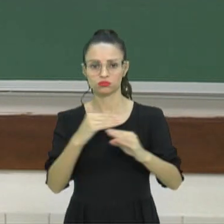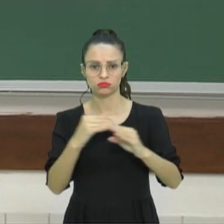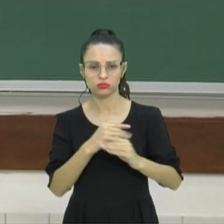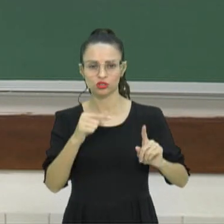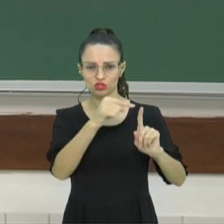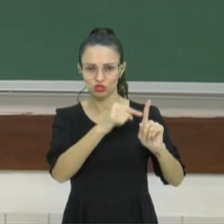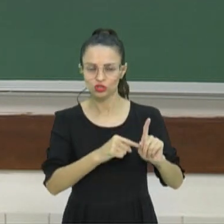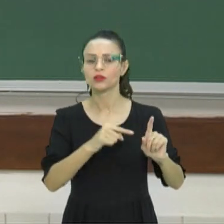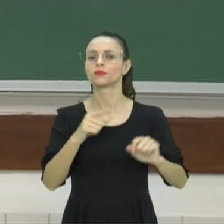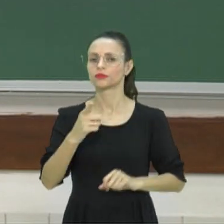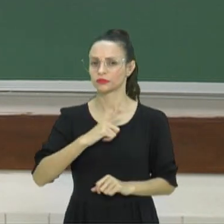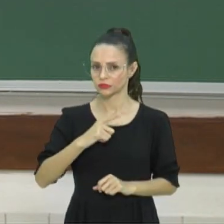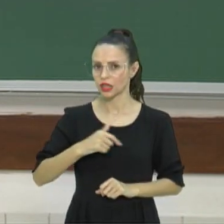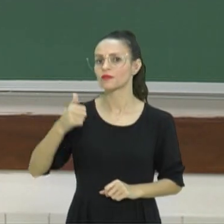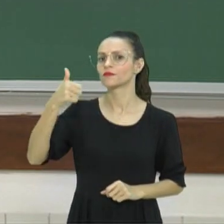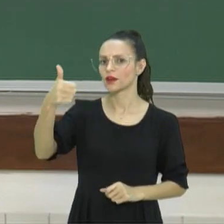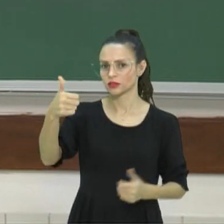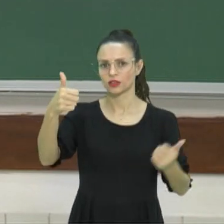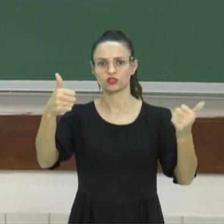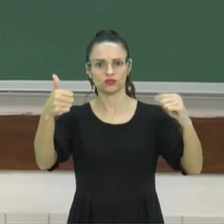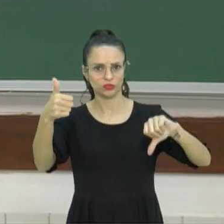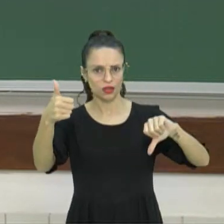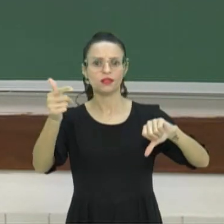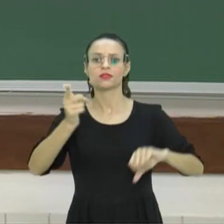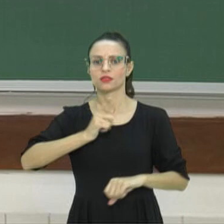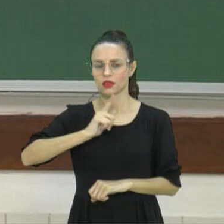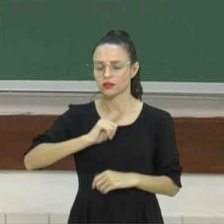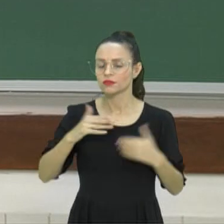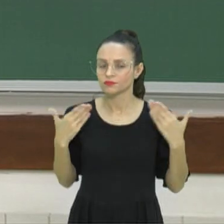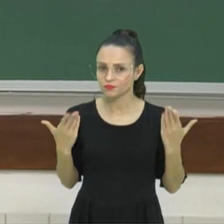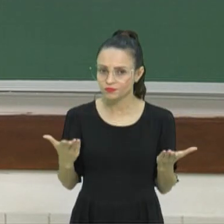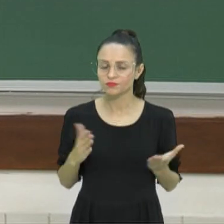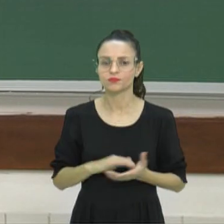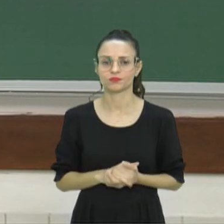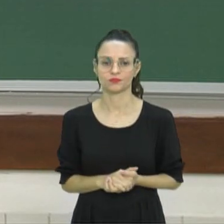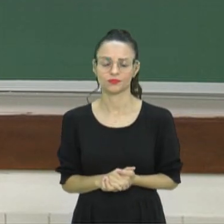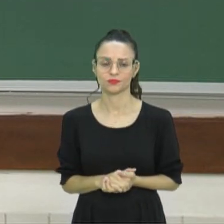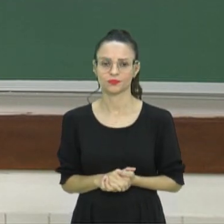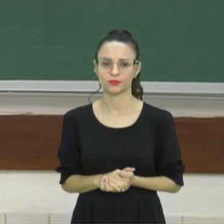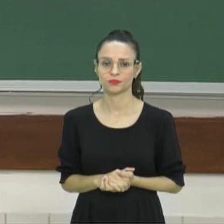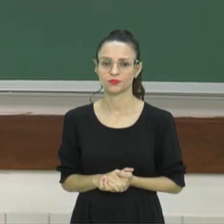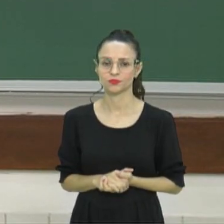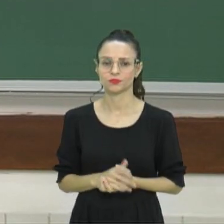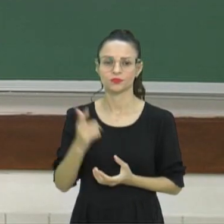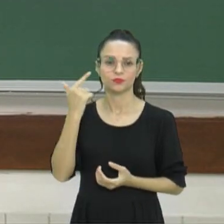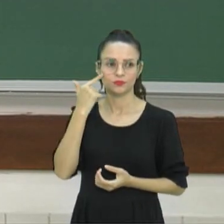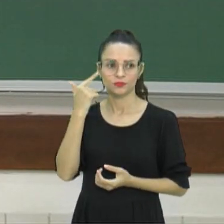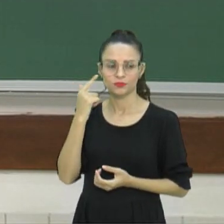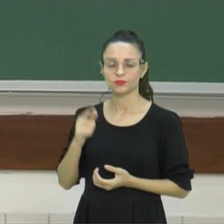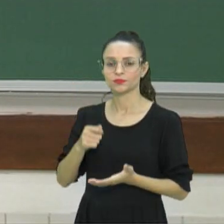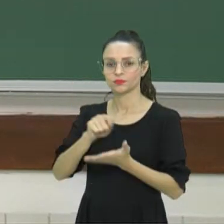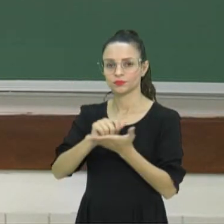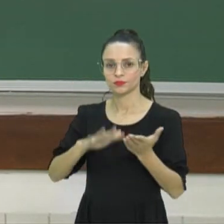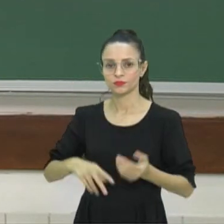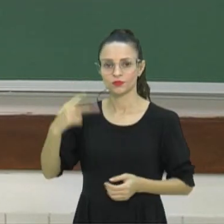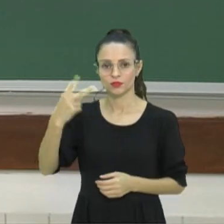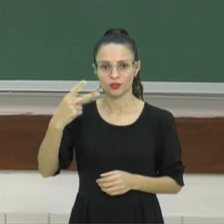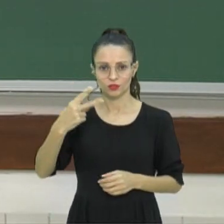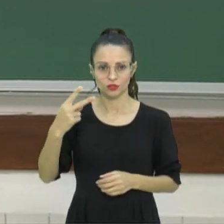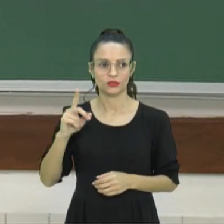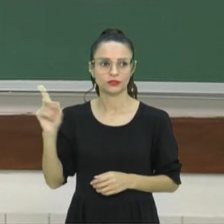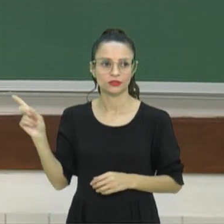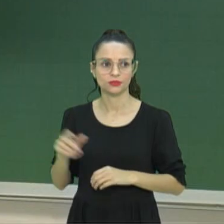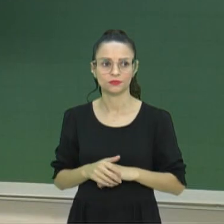transporte apresentam vantagens e desvantagens, ok? Vamos então pensar aqui a nossa questão 2.